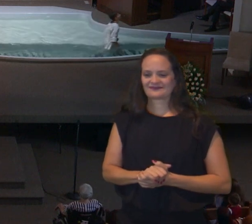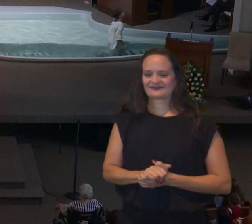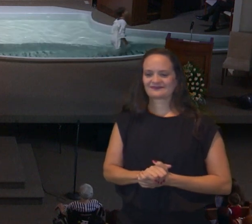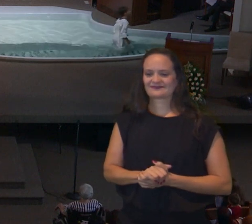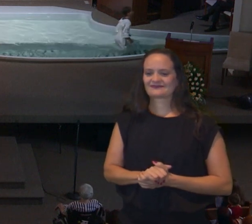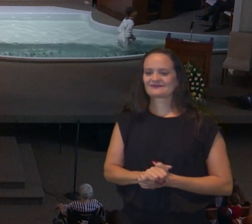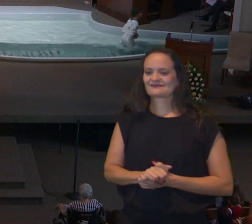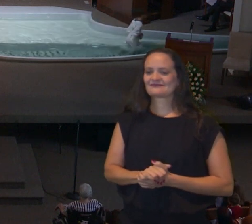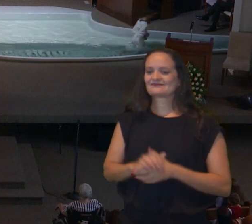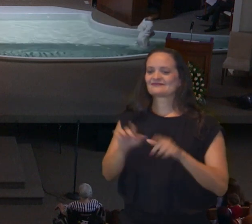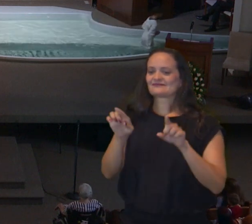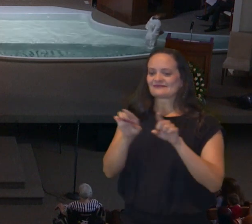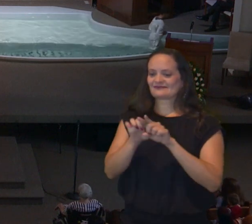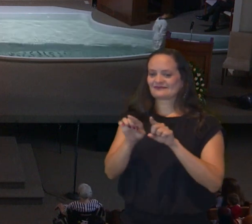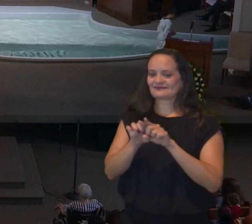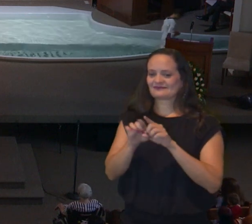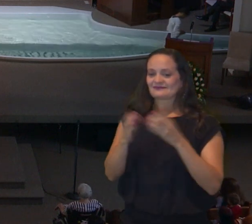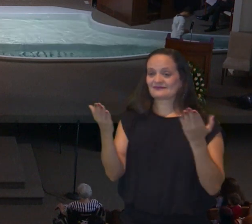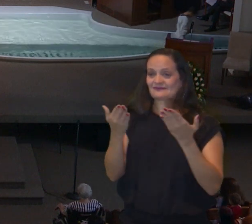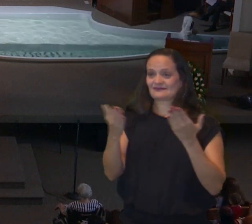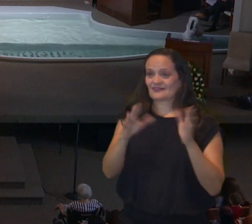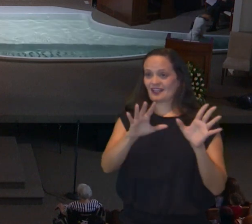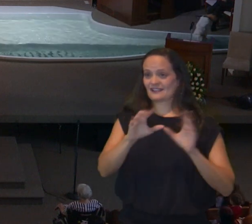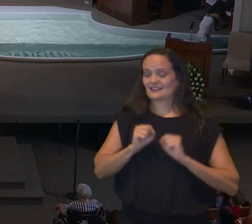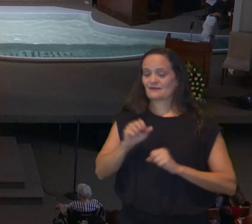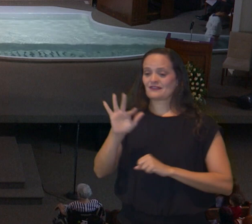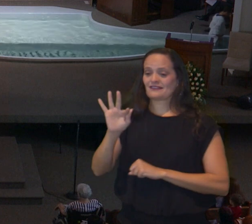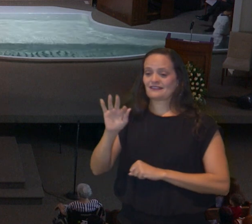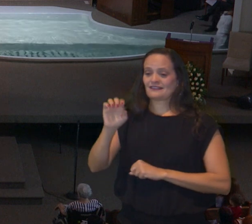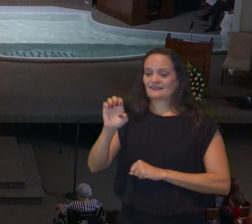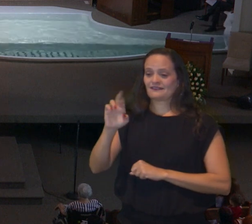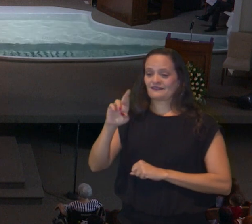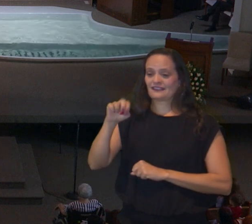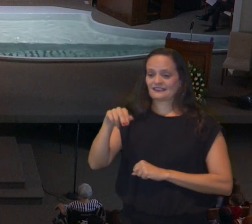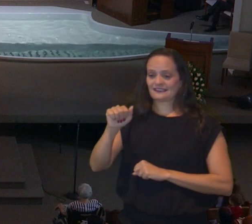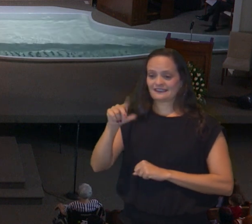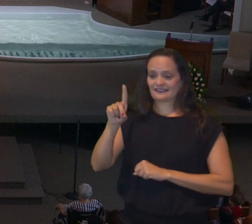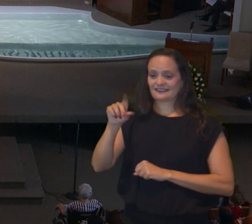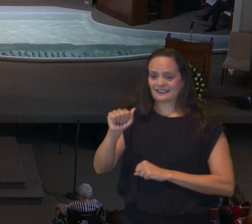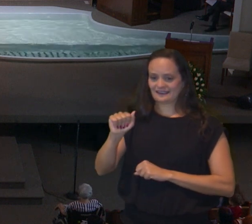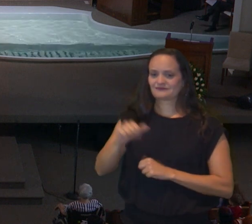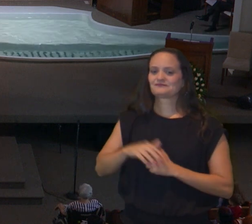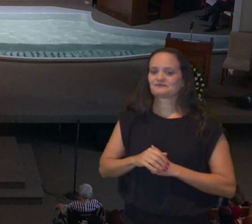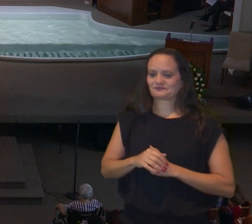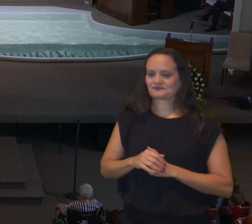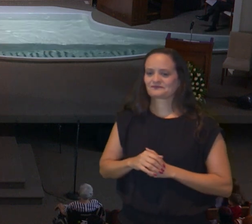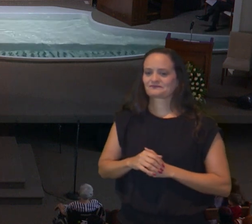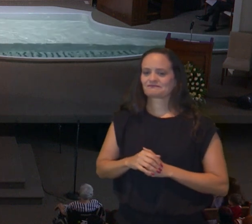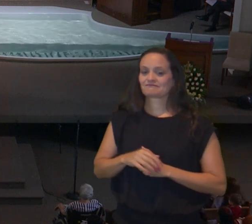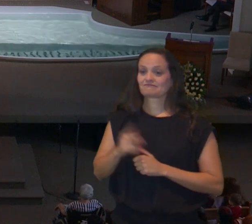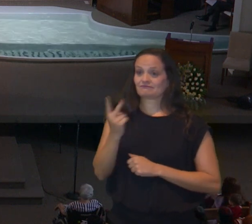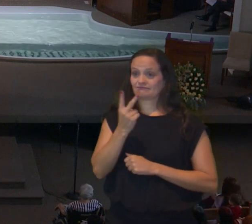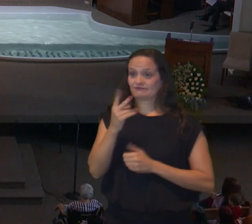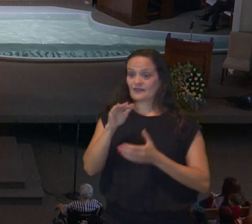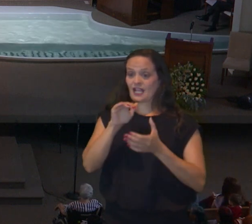Eu recebo à minha direita a Fernanda e à minha esquerda o Marcelo. Eles estão com o casamento